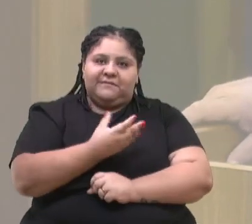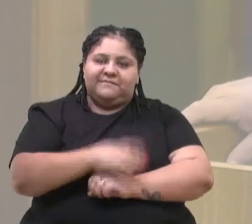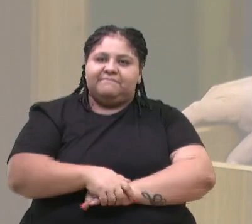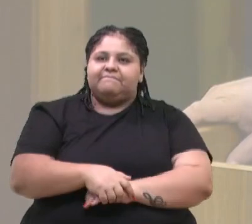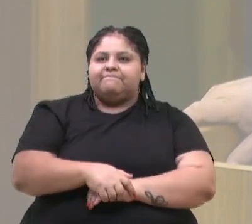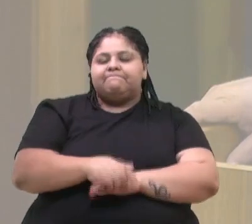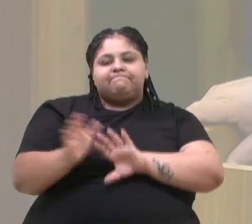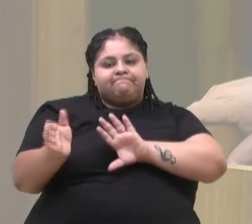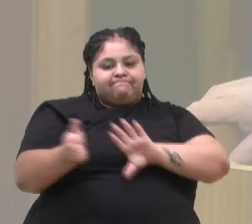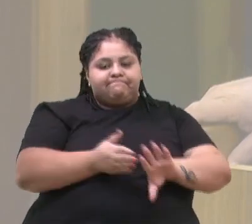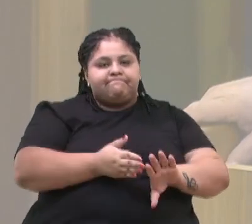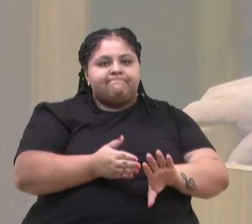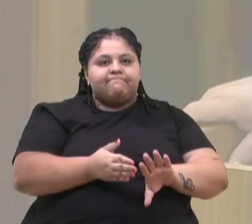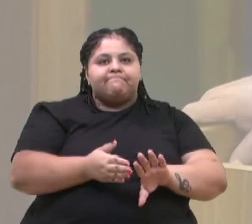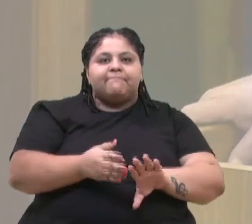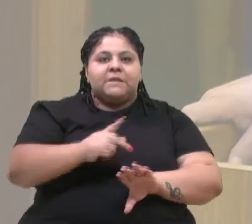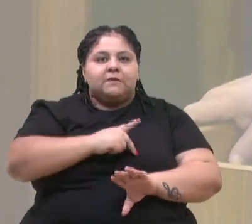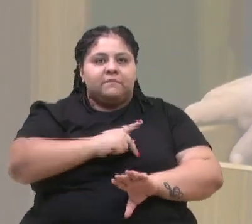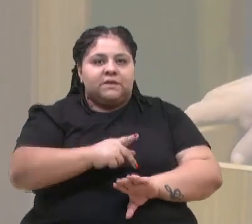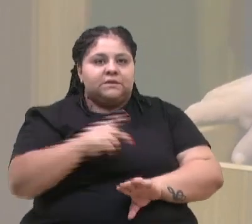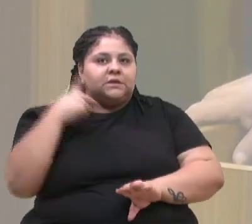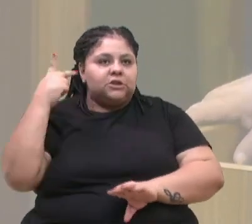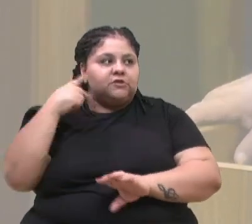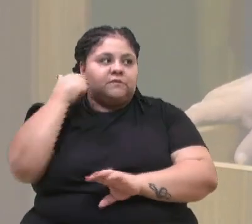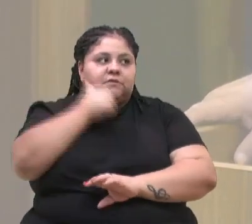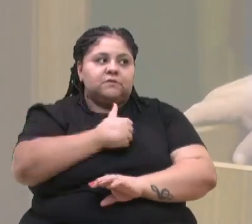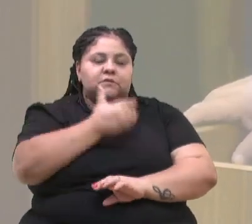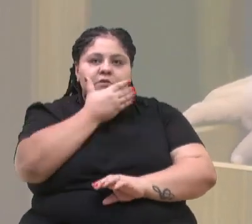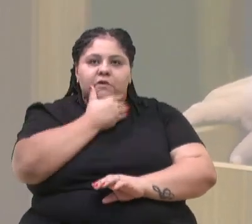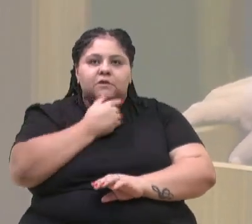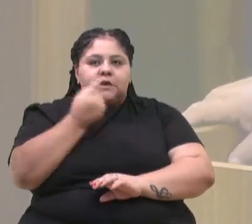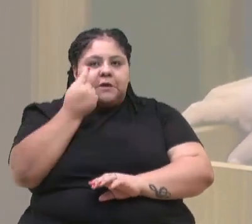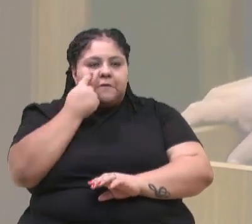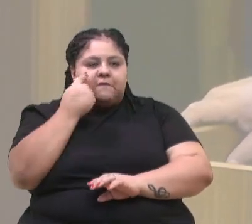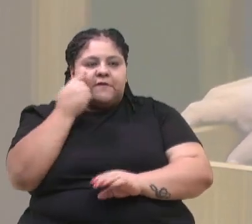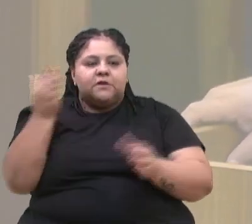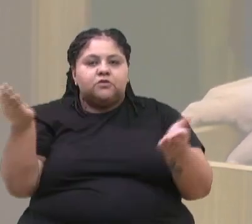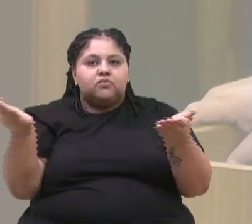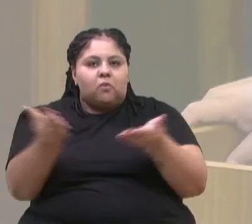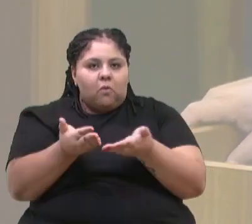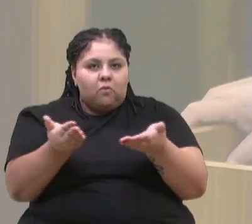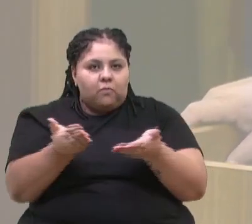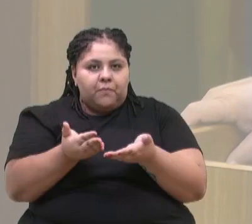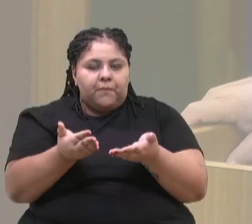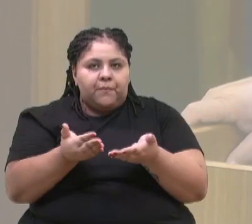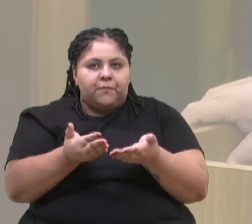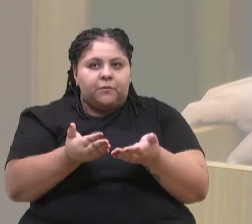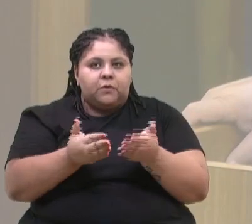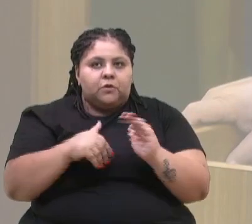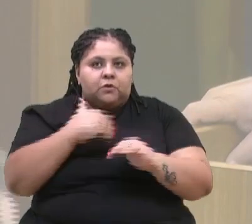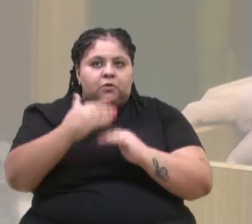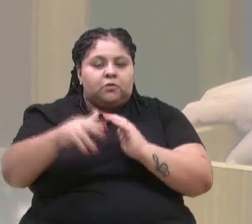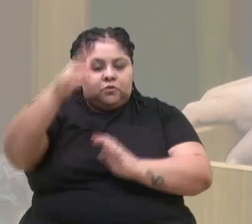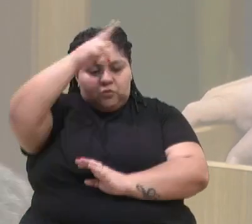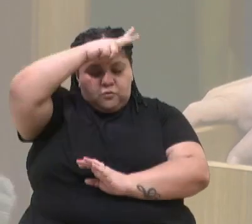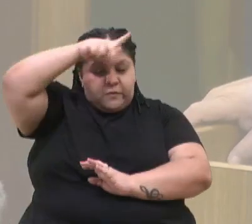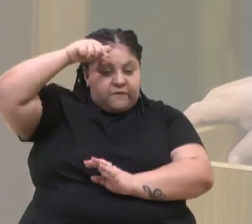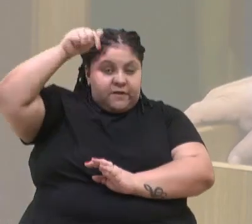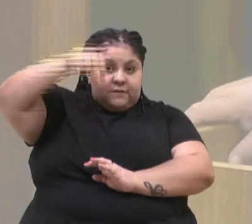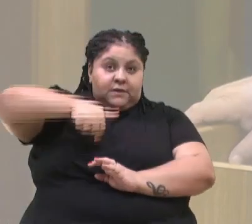Mas, presidente, hoje, colegas, eu vejo hoje, quando o prefeito esteve aqui